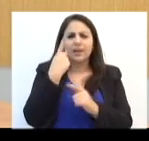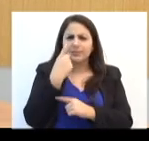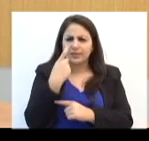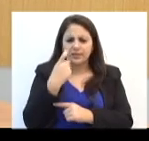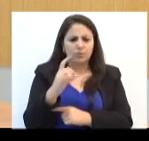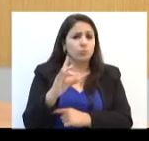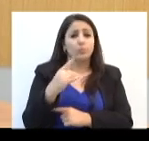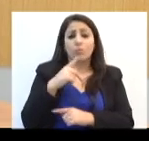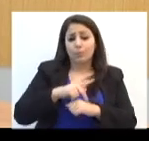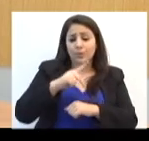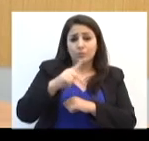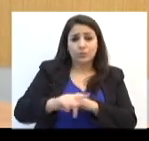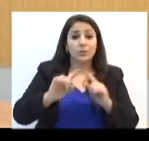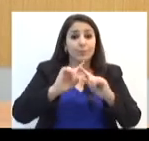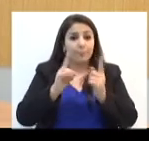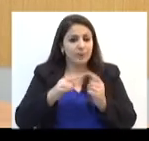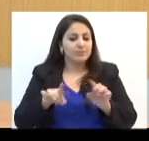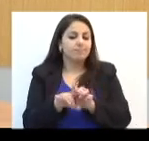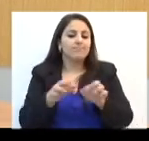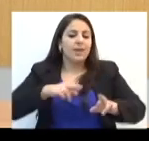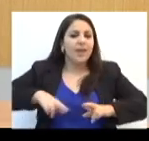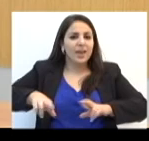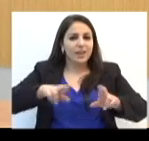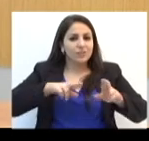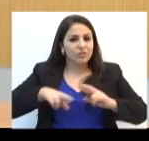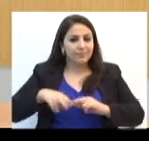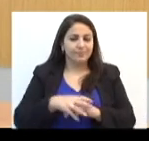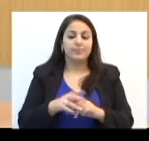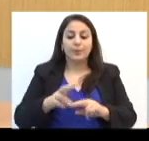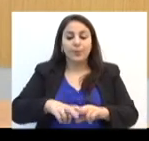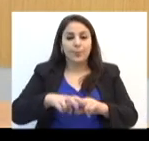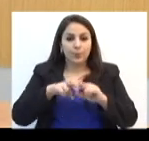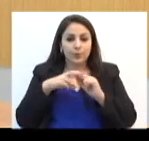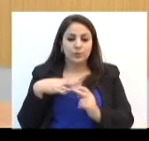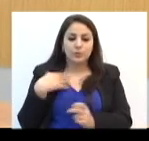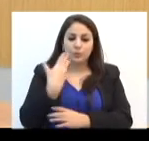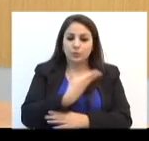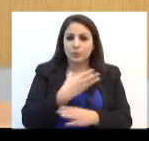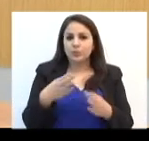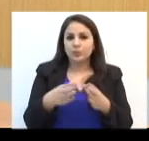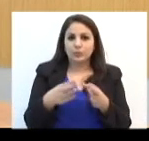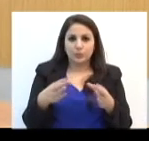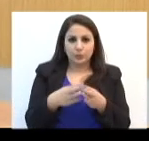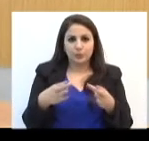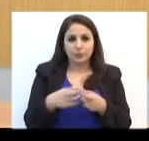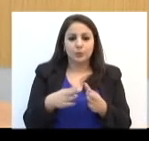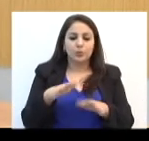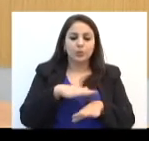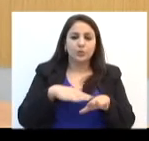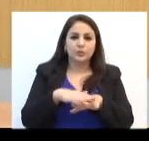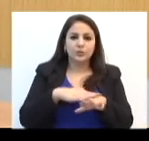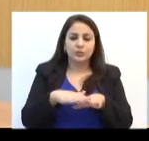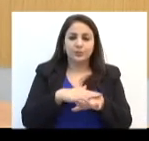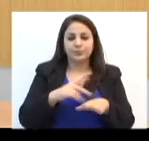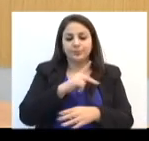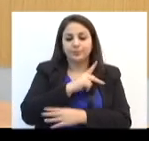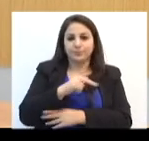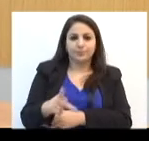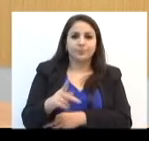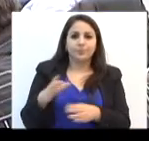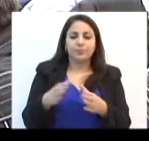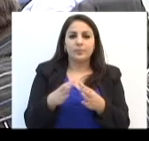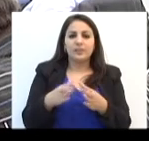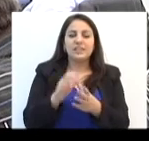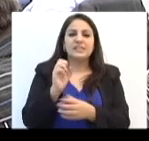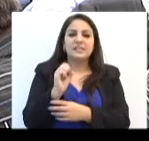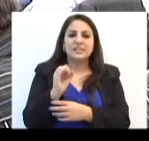não apenas Passo Fundo, mas também a região. Por isso, a nossa equipe conversou com o presidente do grupo, o vereador Sidney